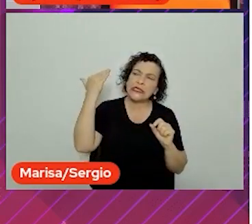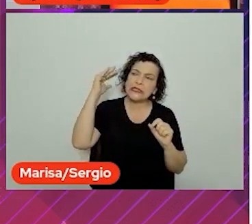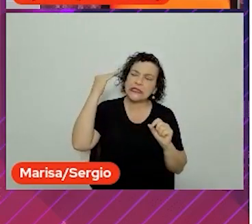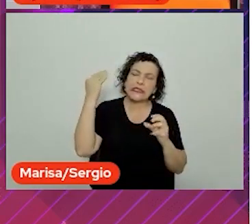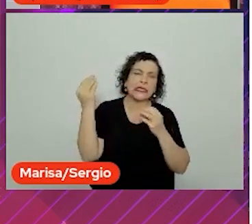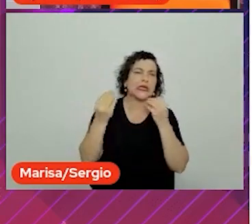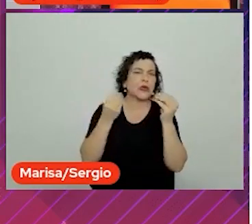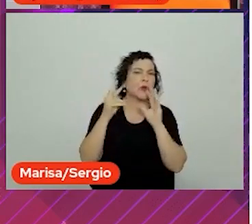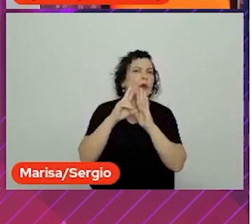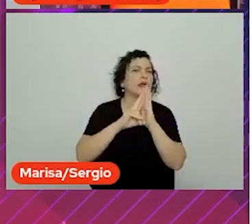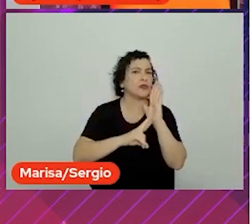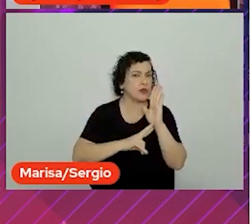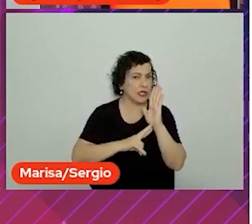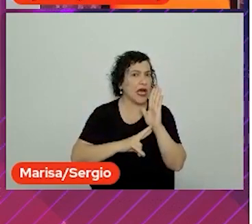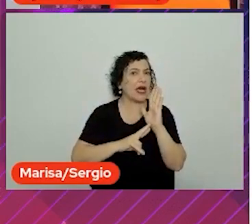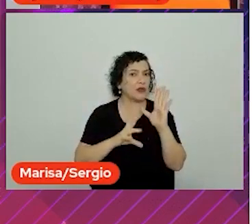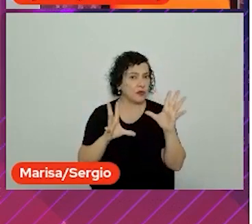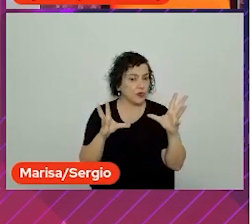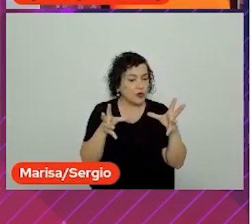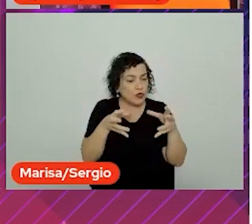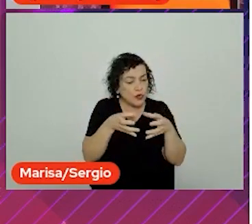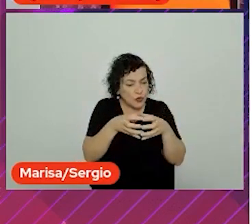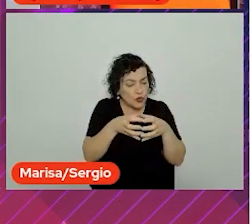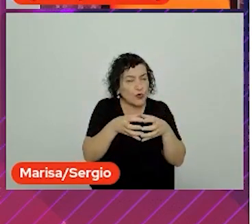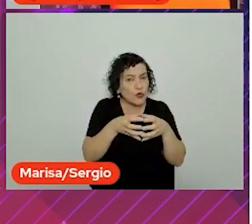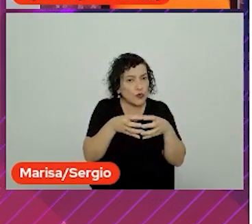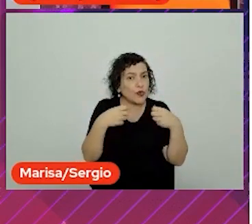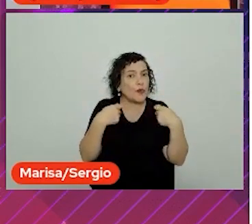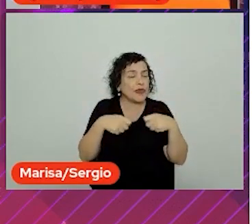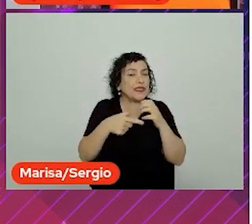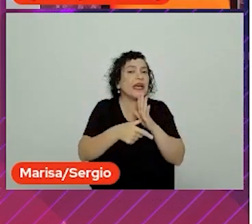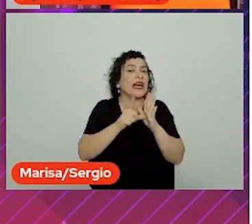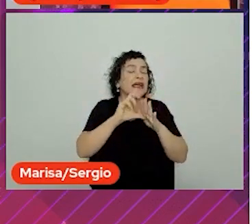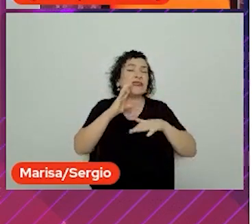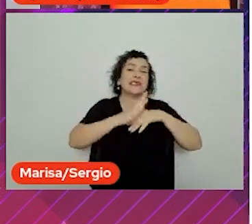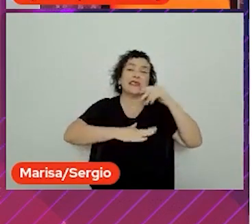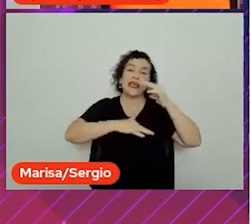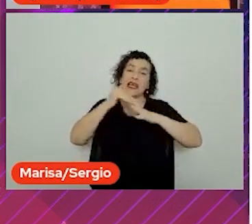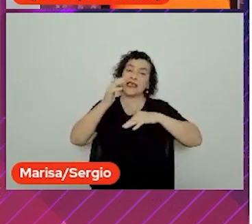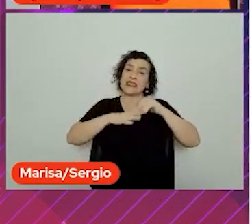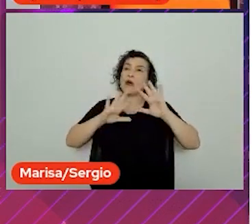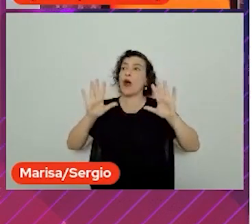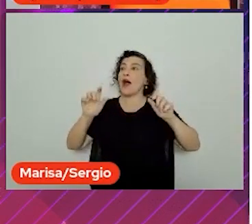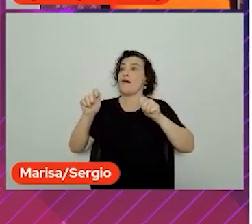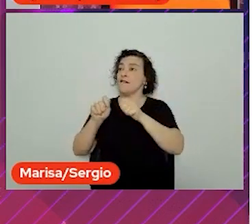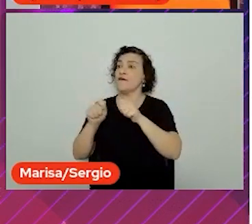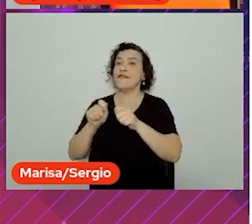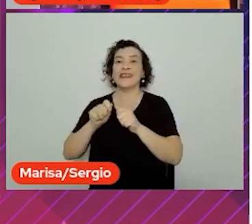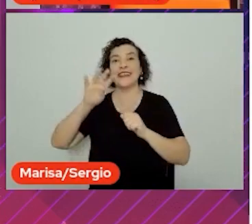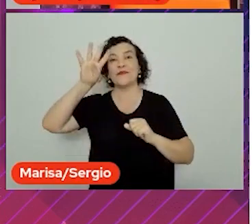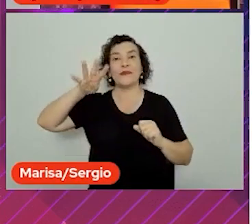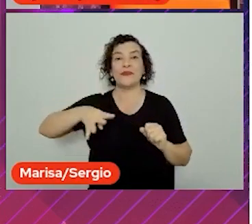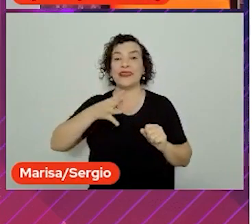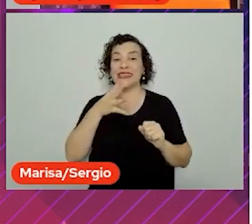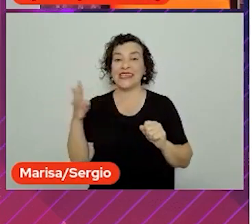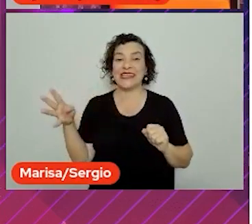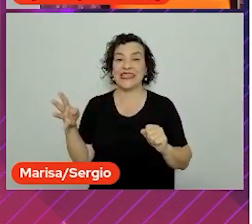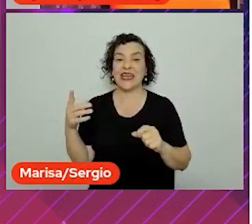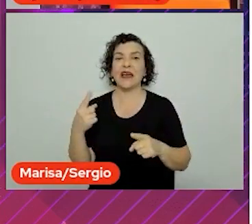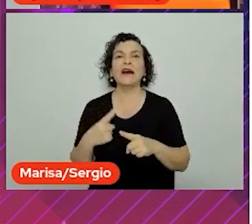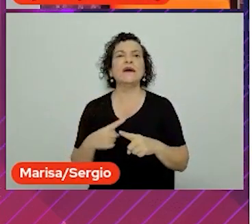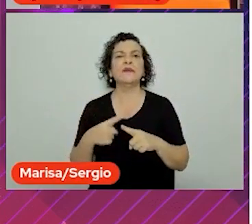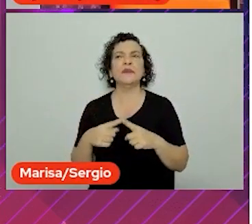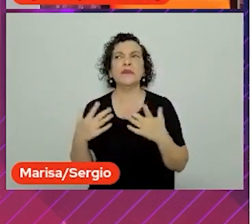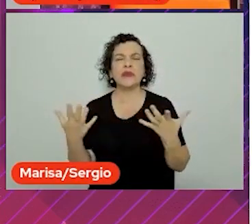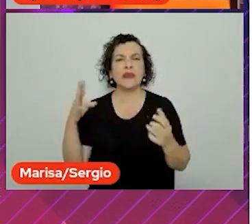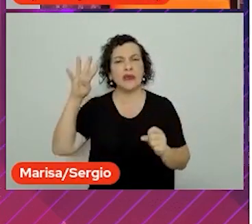influenciado pelas ações. Cara, de novo, não adianta simplesmente falar assim: "Ah, vamos fazer uma planning aqui". "Ah, por que que a gente vai fazer uma